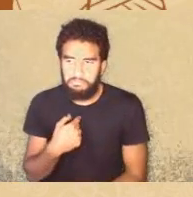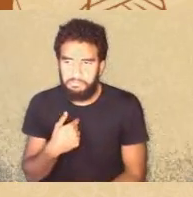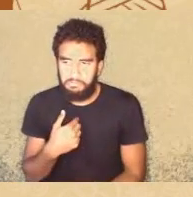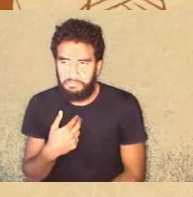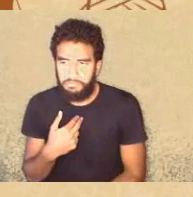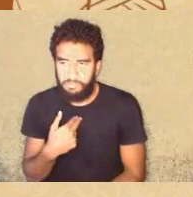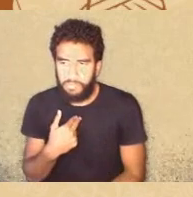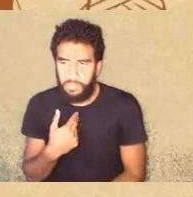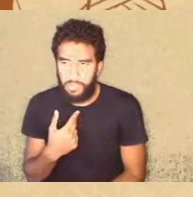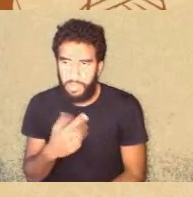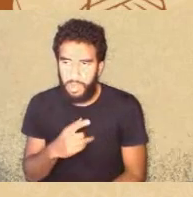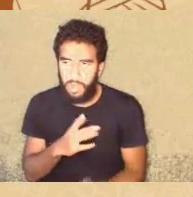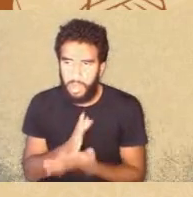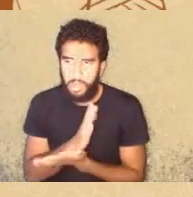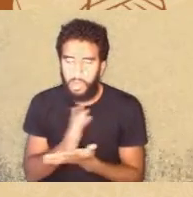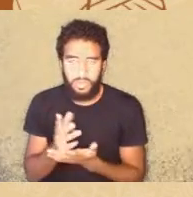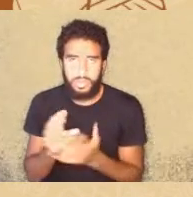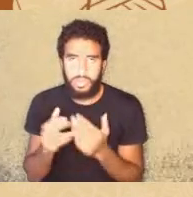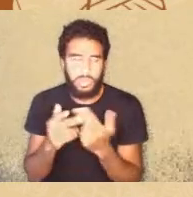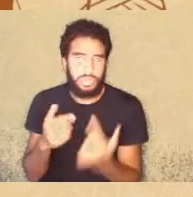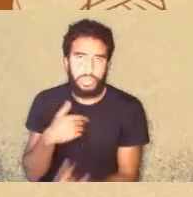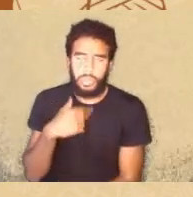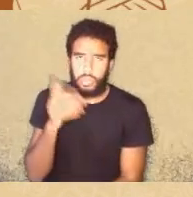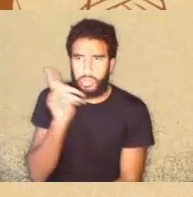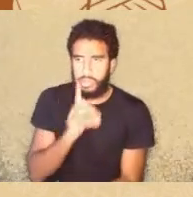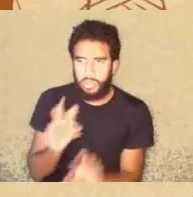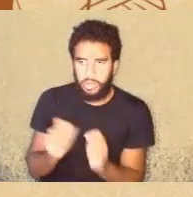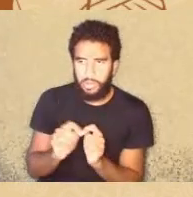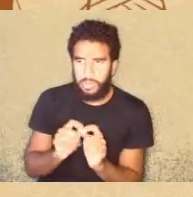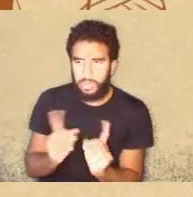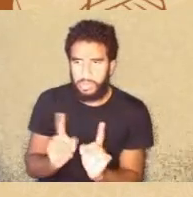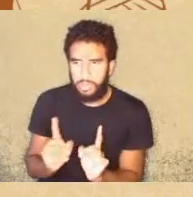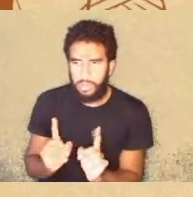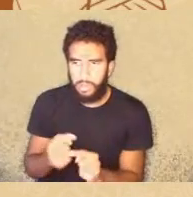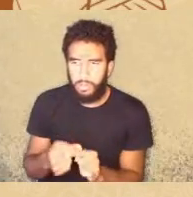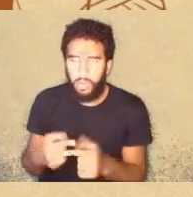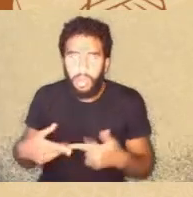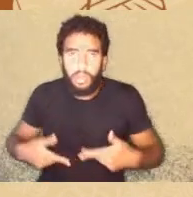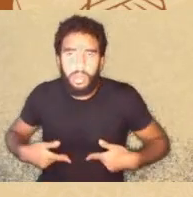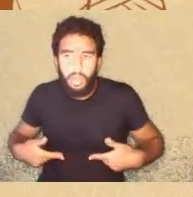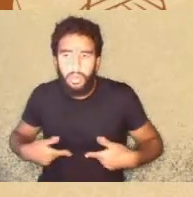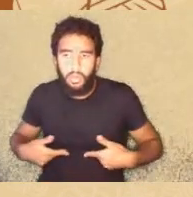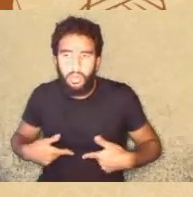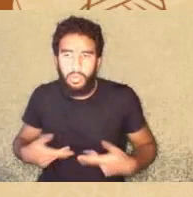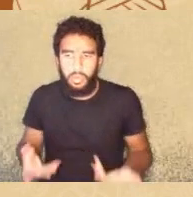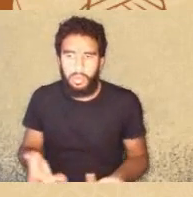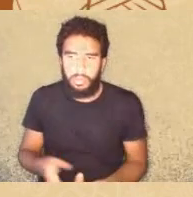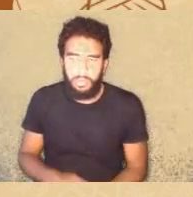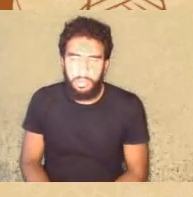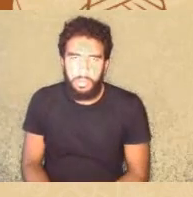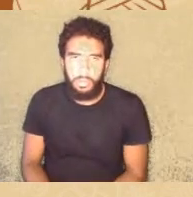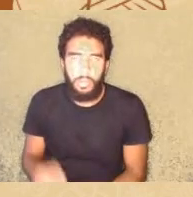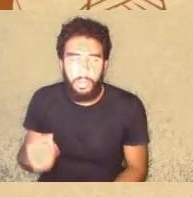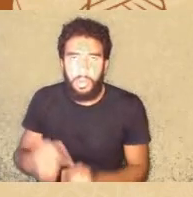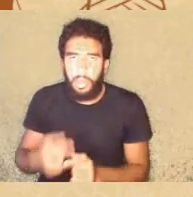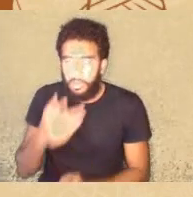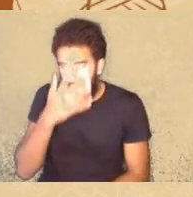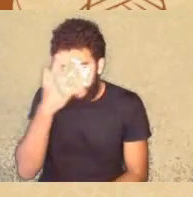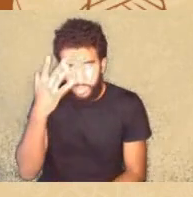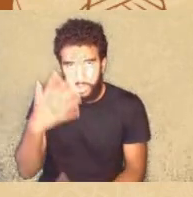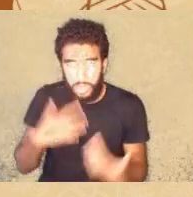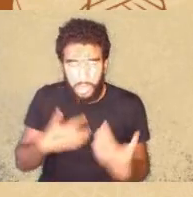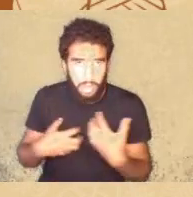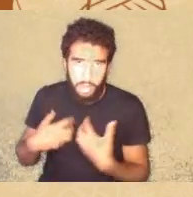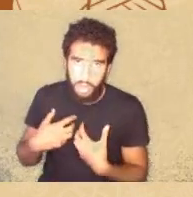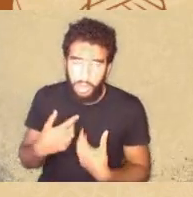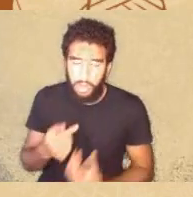coisas que eu não vou conseguir fazer mais avançadas agora com a pessoa que está com fome, com a pessoa que está desesperada, tá, ela vai se matar agora, eu tenho que fazer